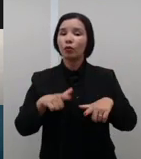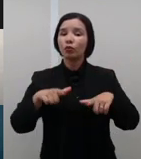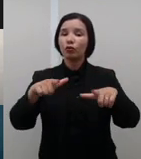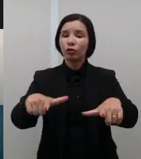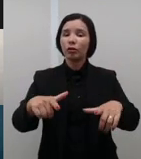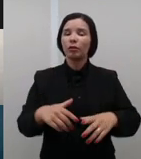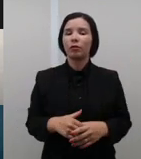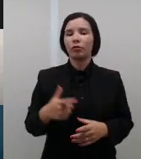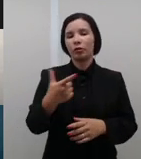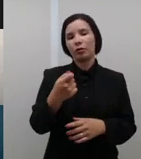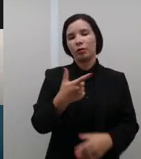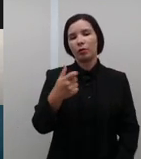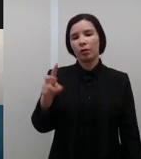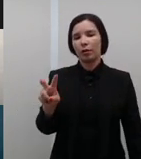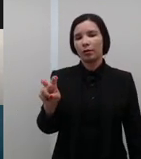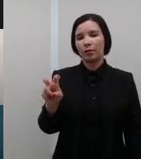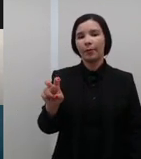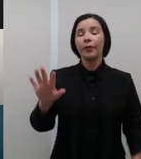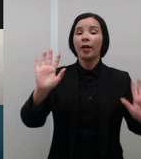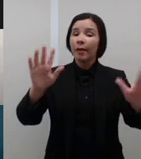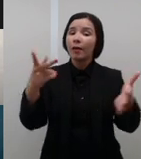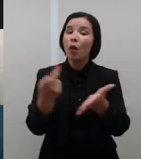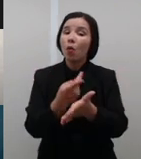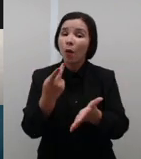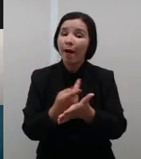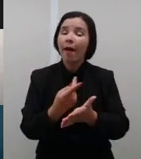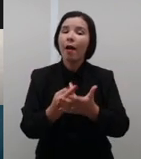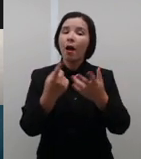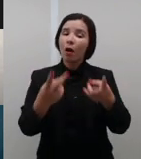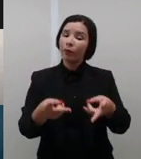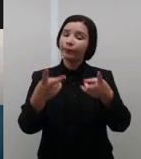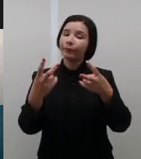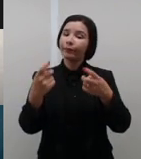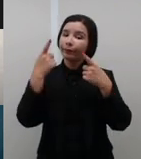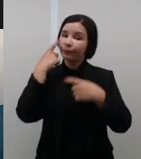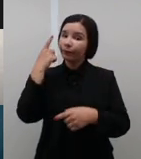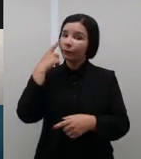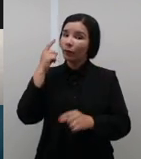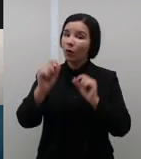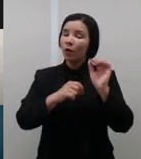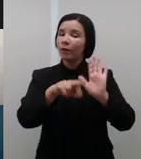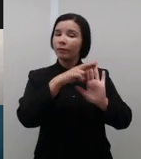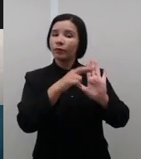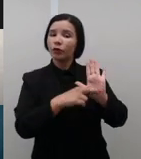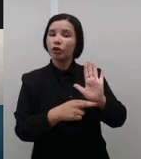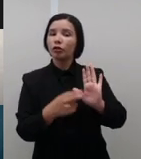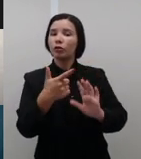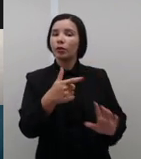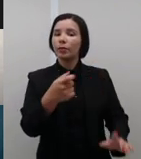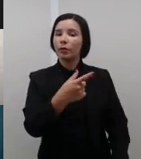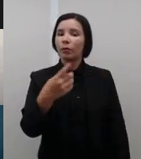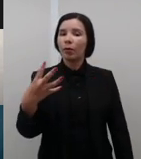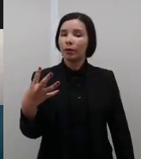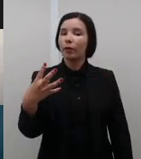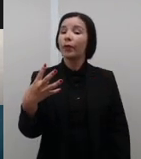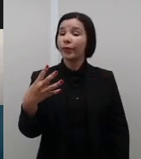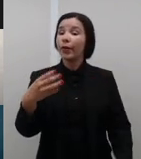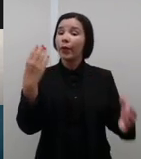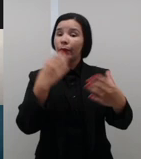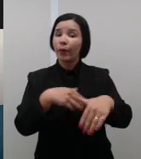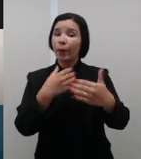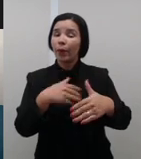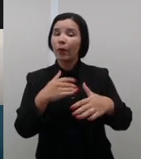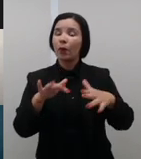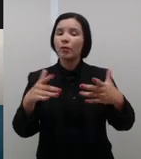2015. A ilegalidade quanto à inobservância da resolução 187/2014 no concurso em tela, já decidida